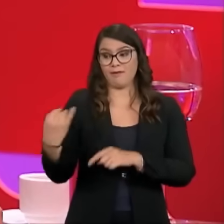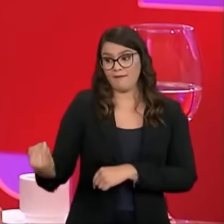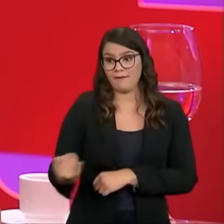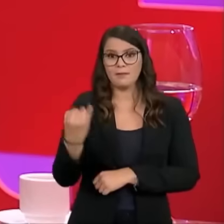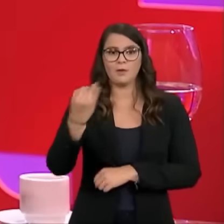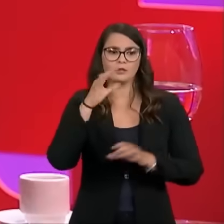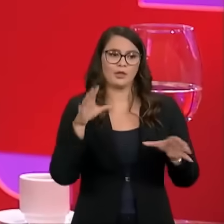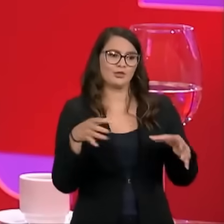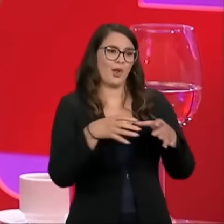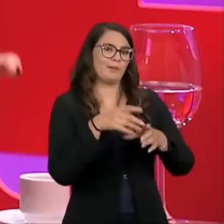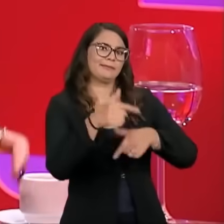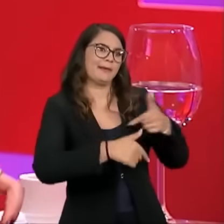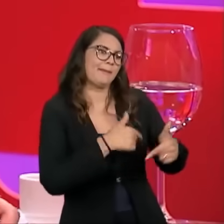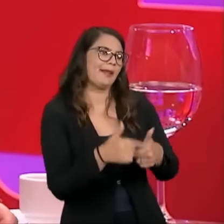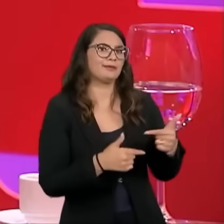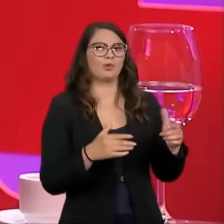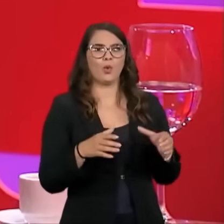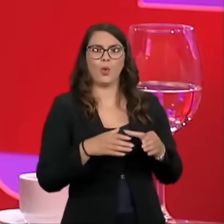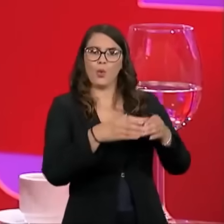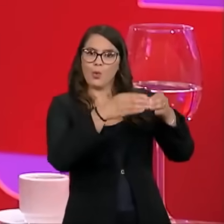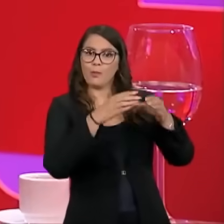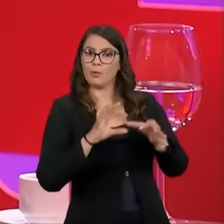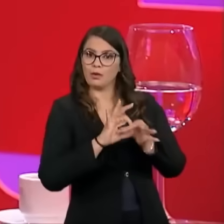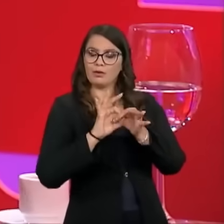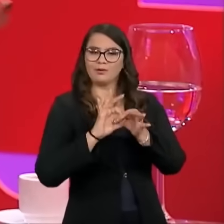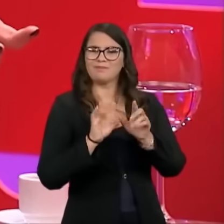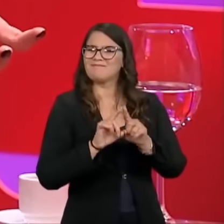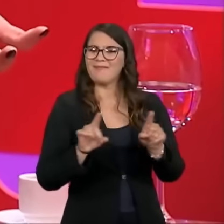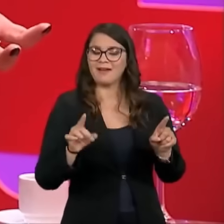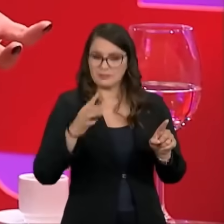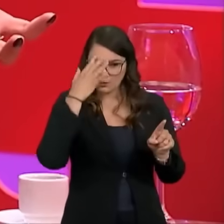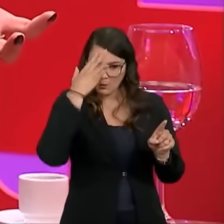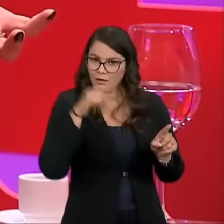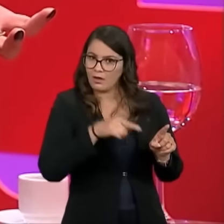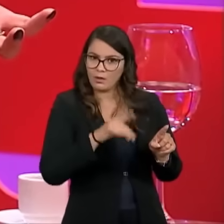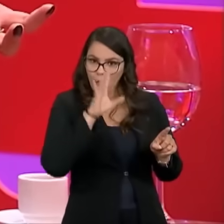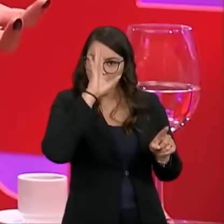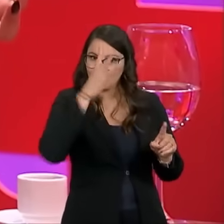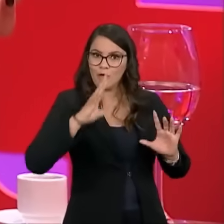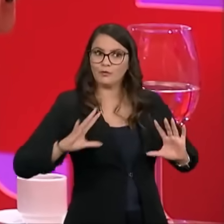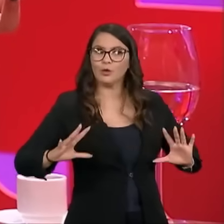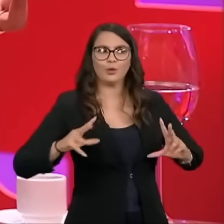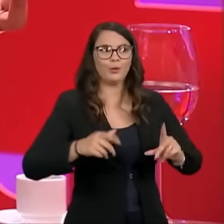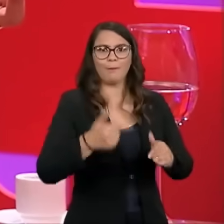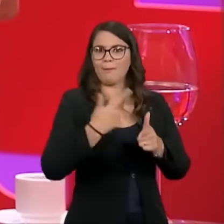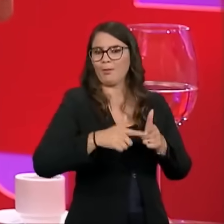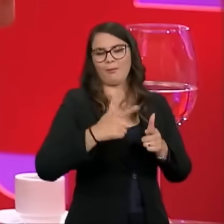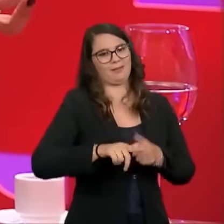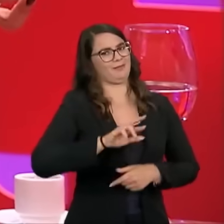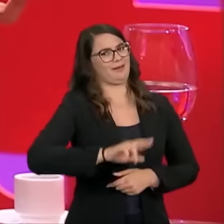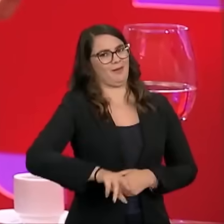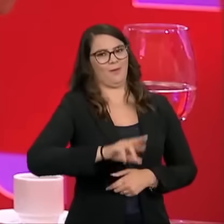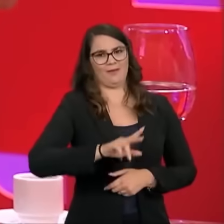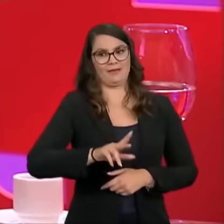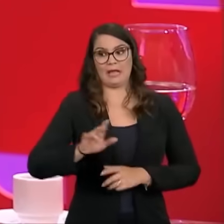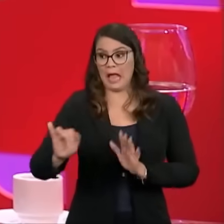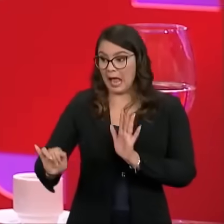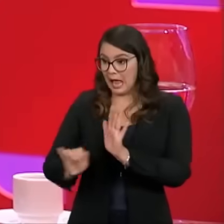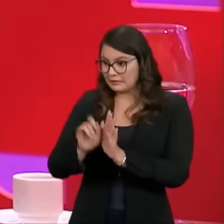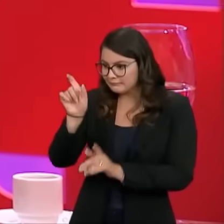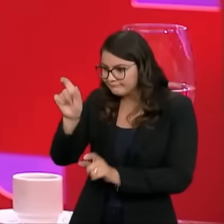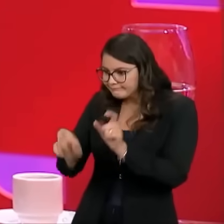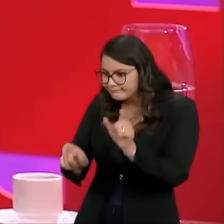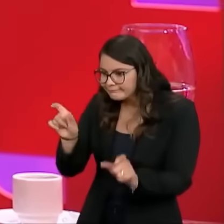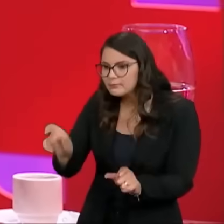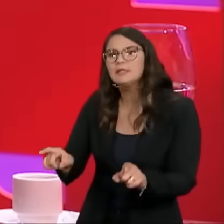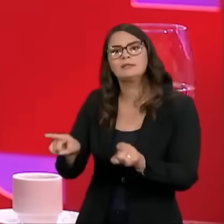é a luta da classe trabalhadora é a luta de classe mas a gente entende que a luta de classe não vai resolver todos os os problemas a identidade do ser ela também